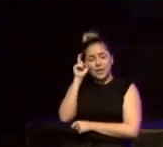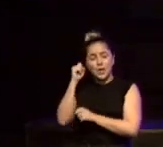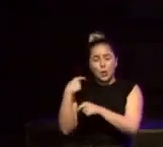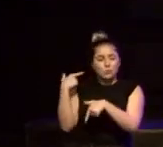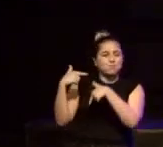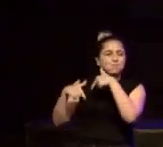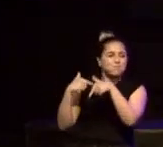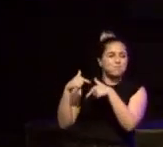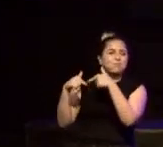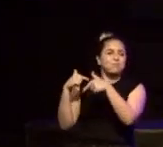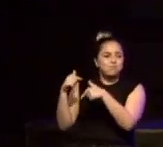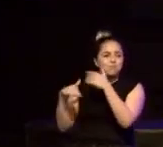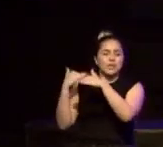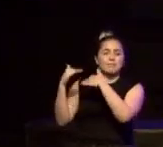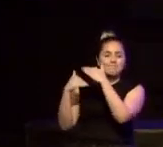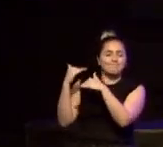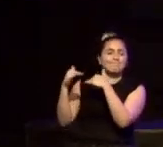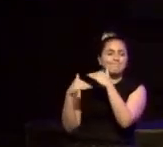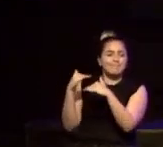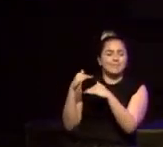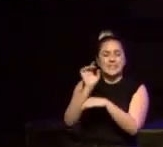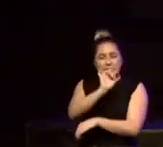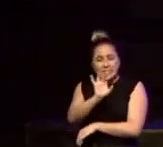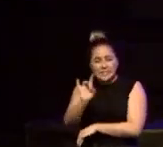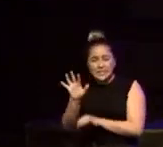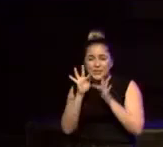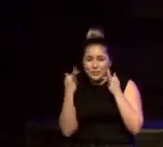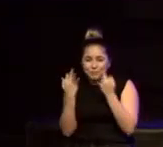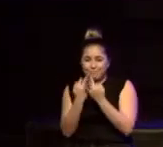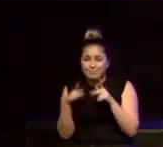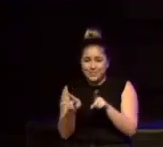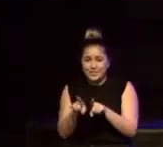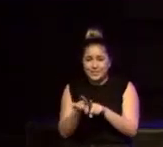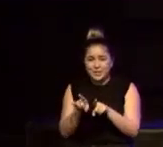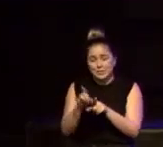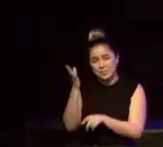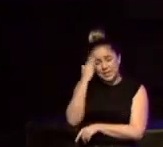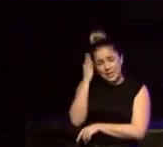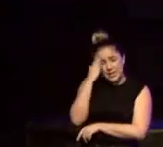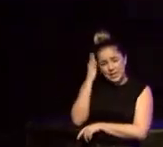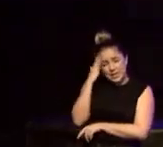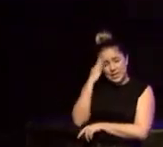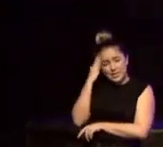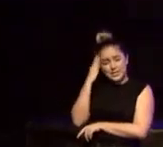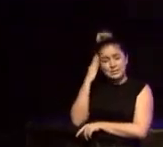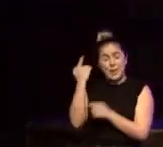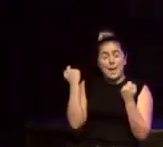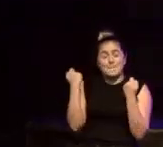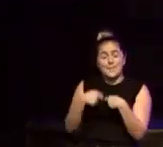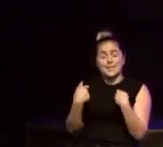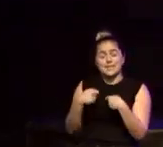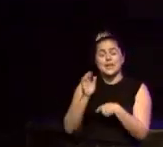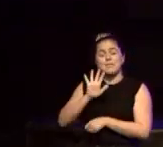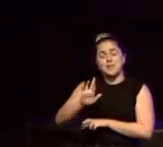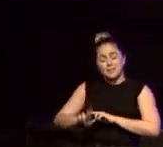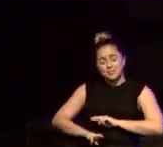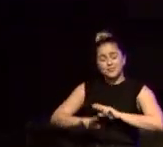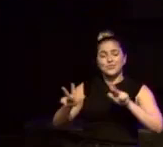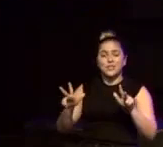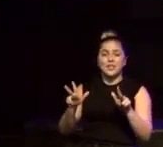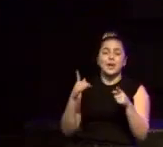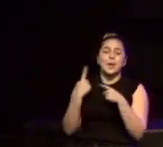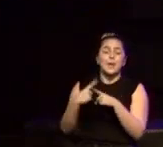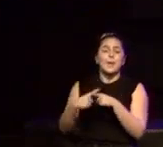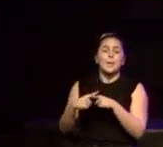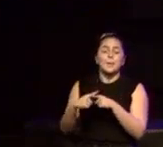nossas batalhas, que eu sei que cada família aqui também luta, cada um sabe da sua batalha, mas é diferente. Porque,